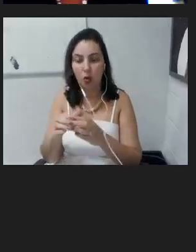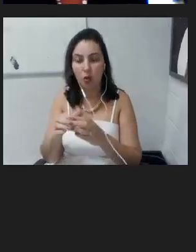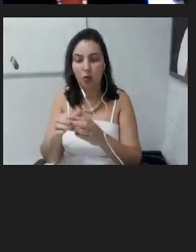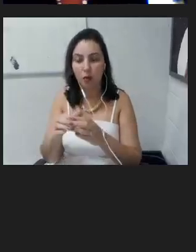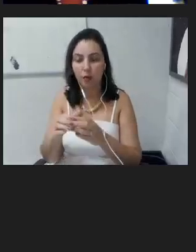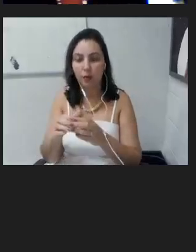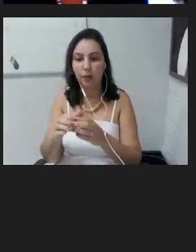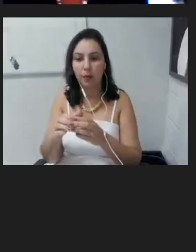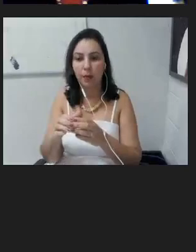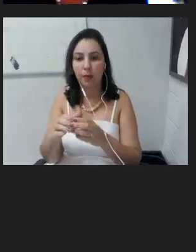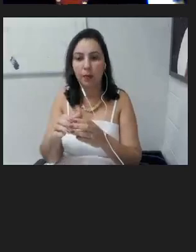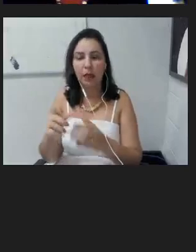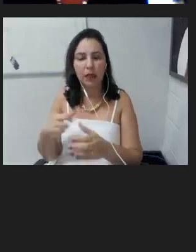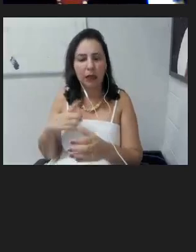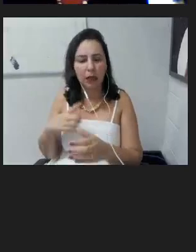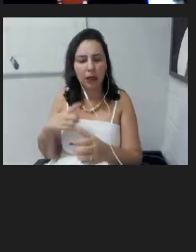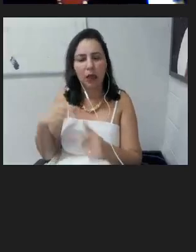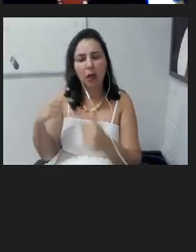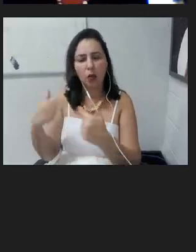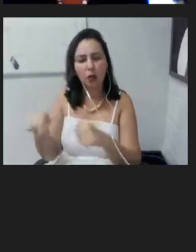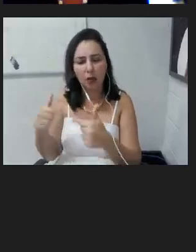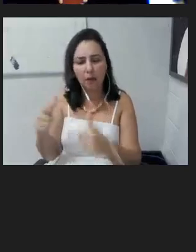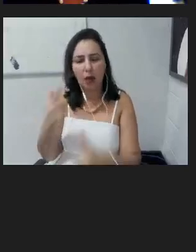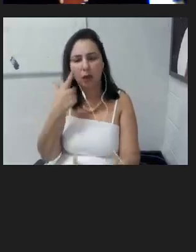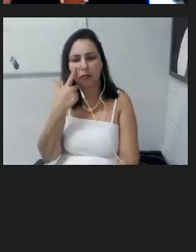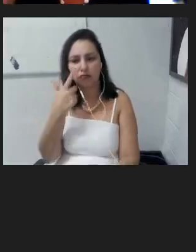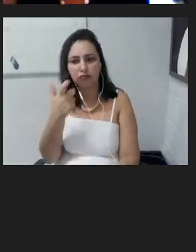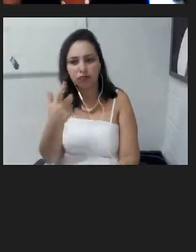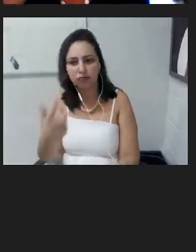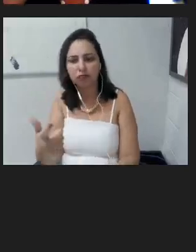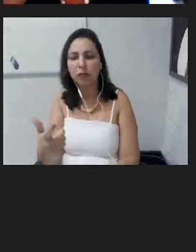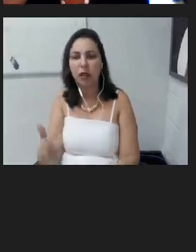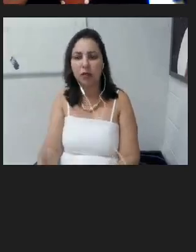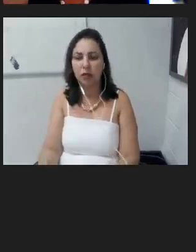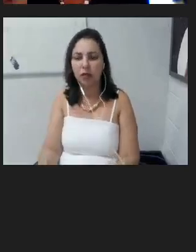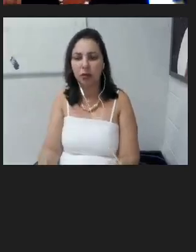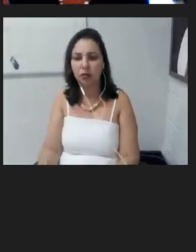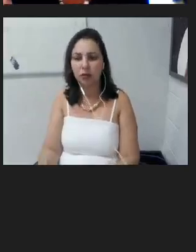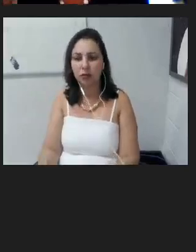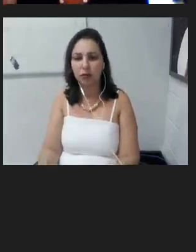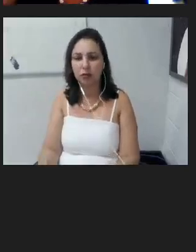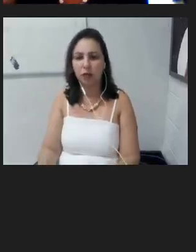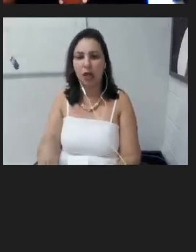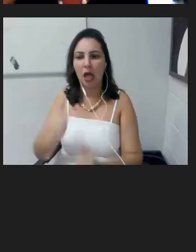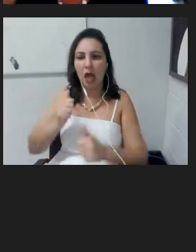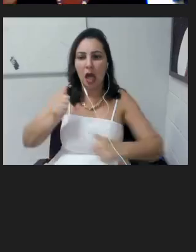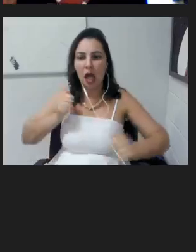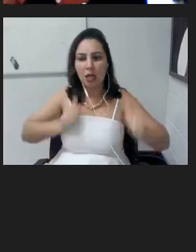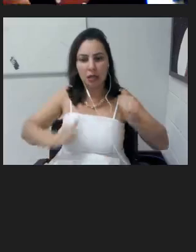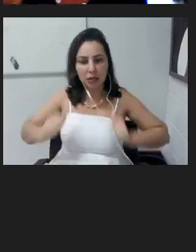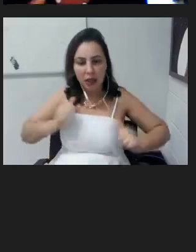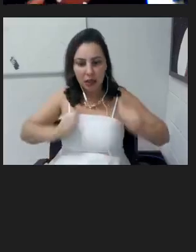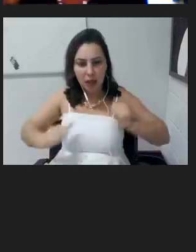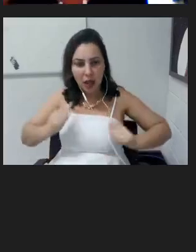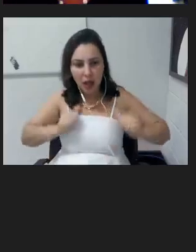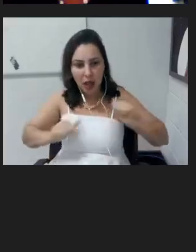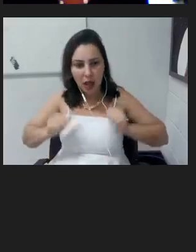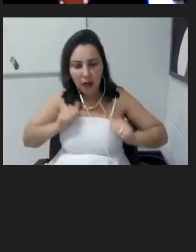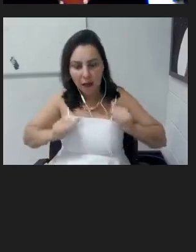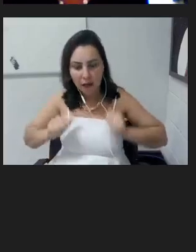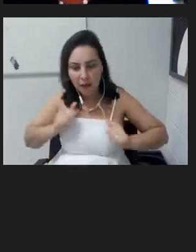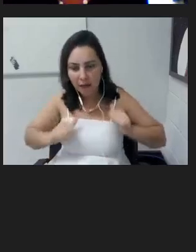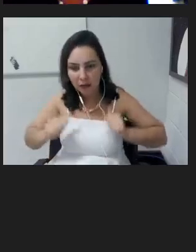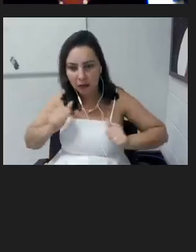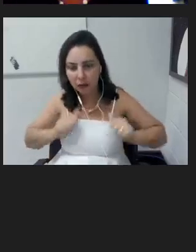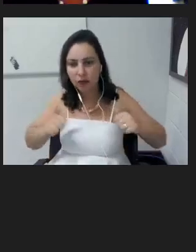um trabalho bem interessante em relação à ansiedade, em relação à